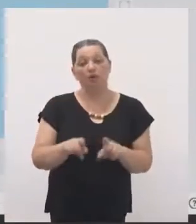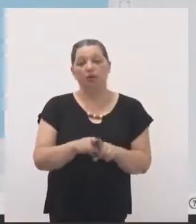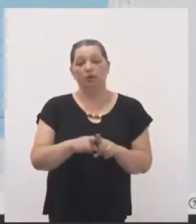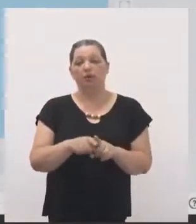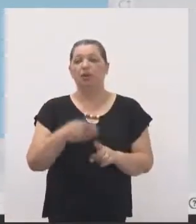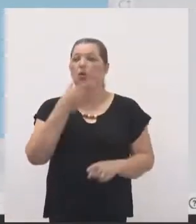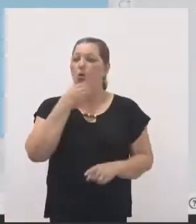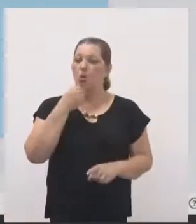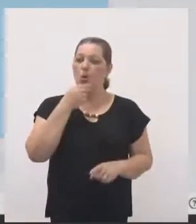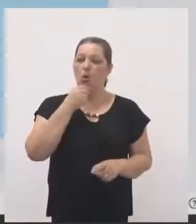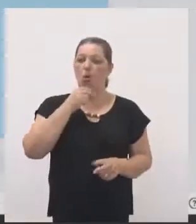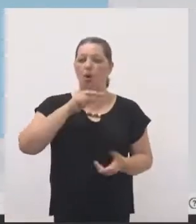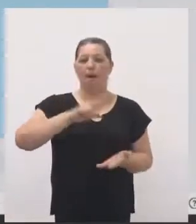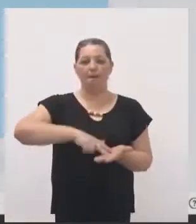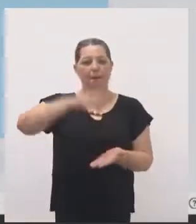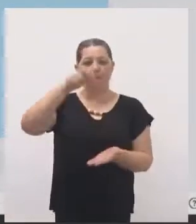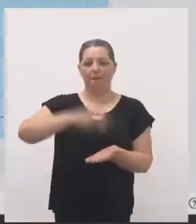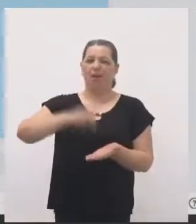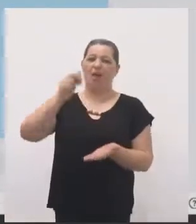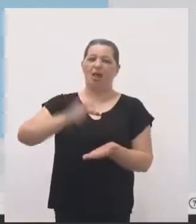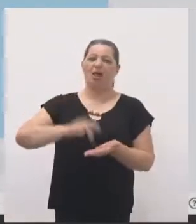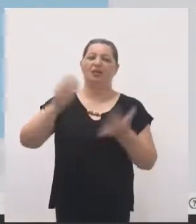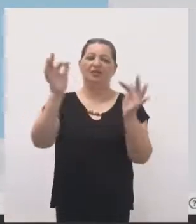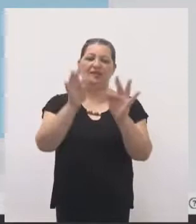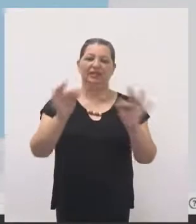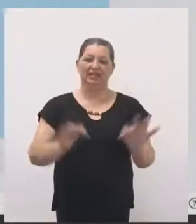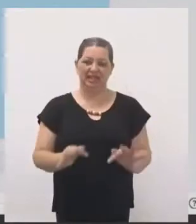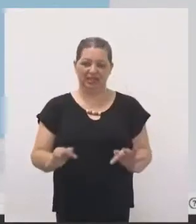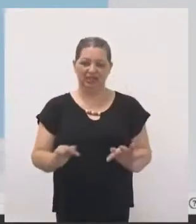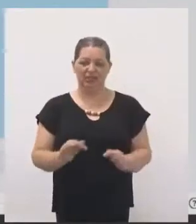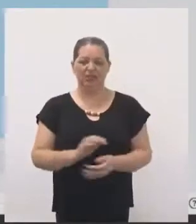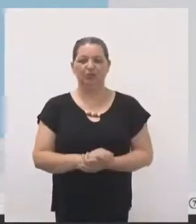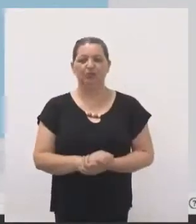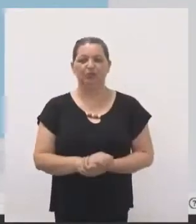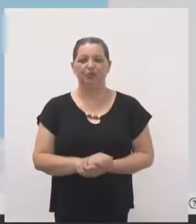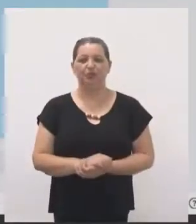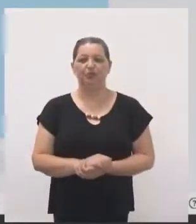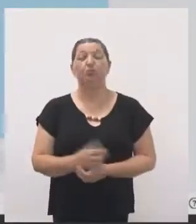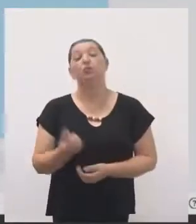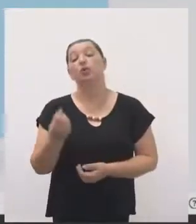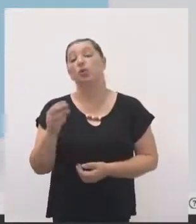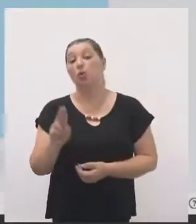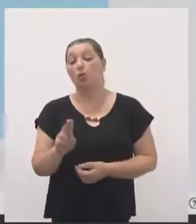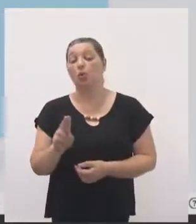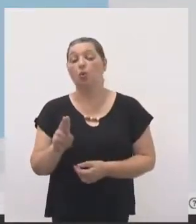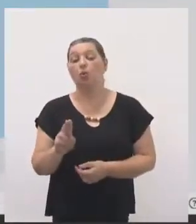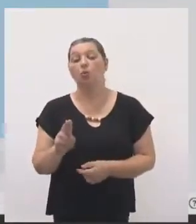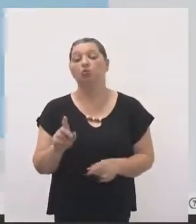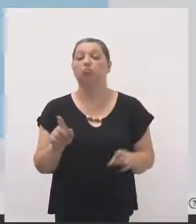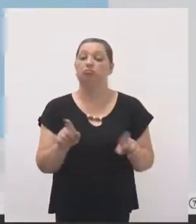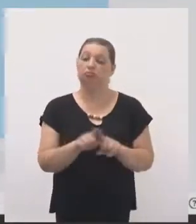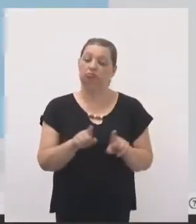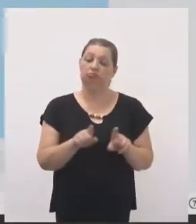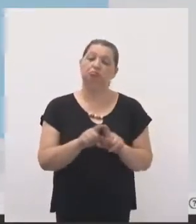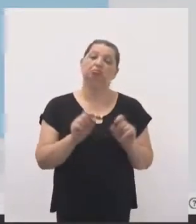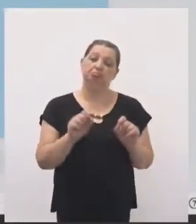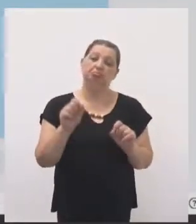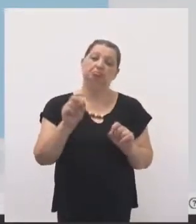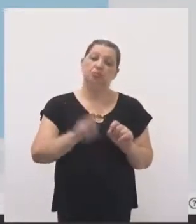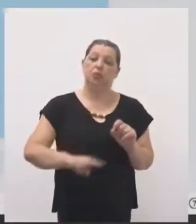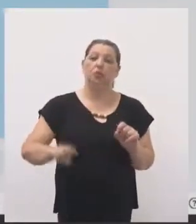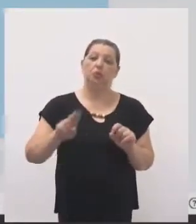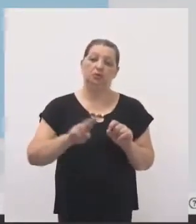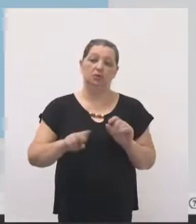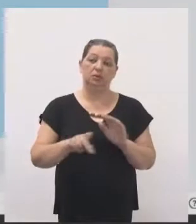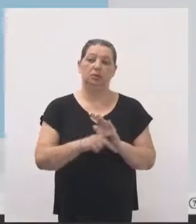homenzinho aqui pulando de felicidade, olha que legal. Ou eu posso utilizar